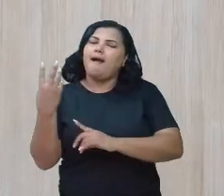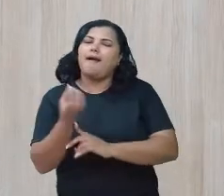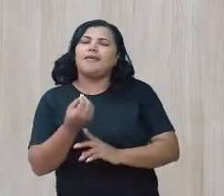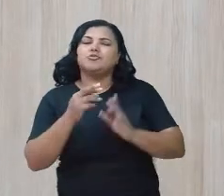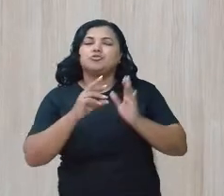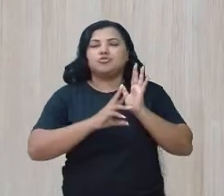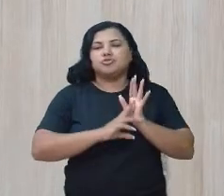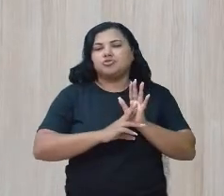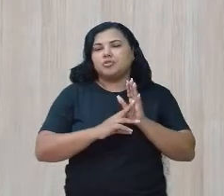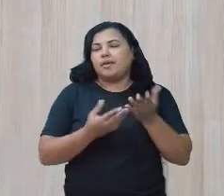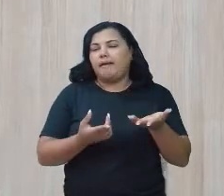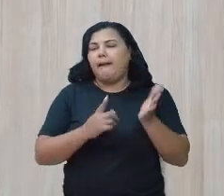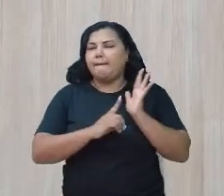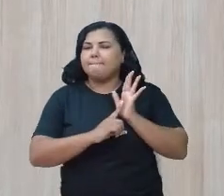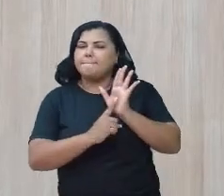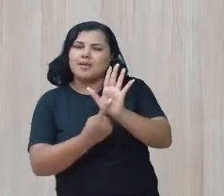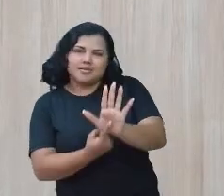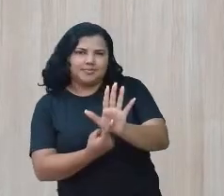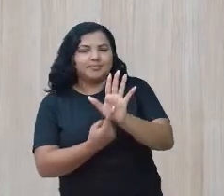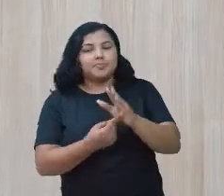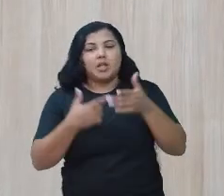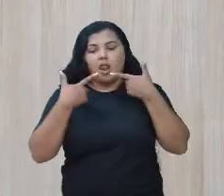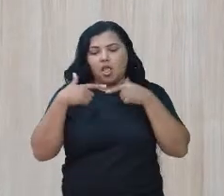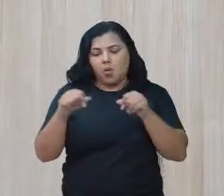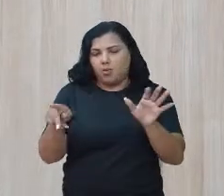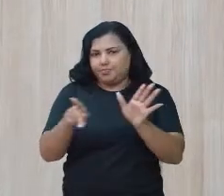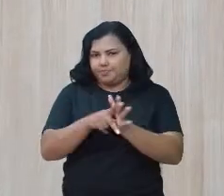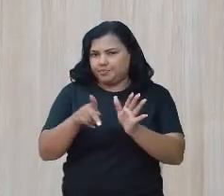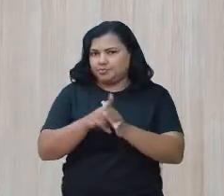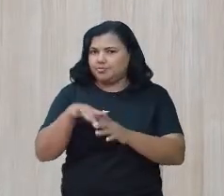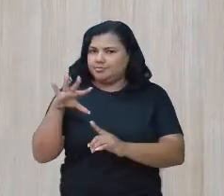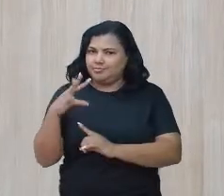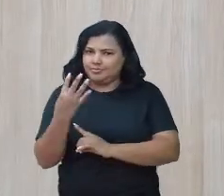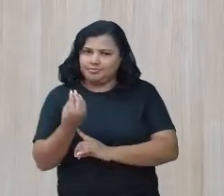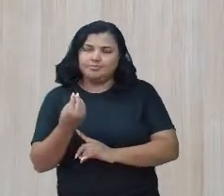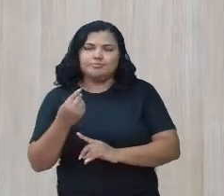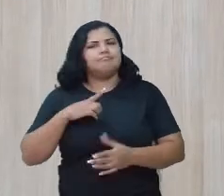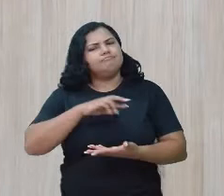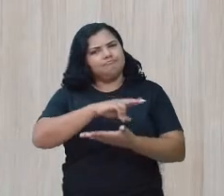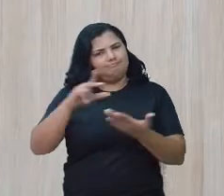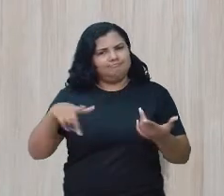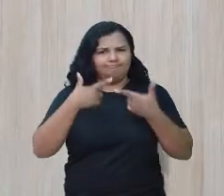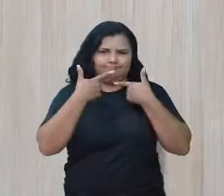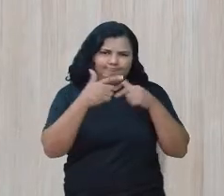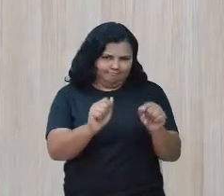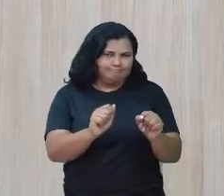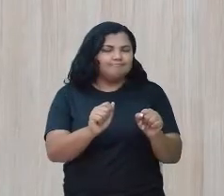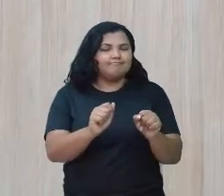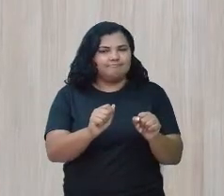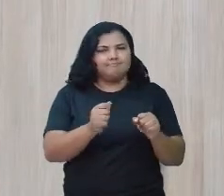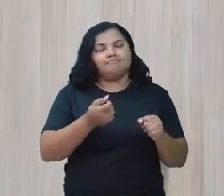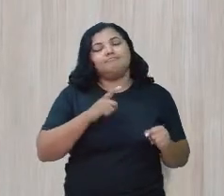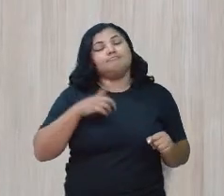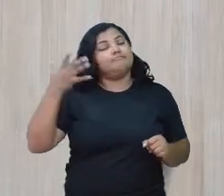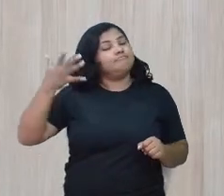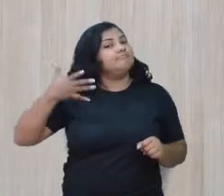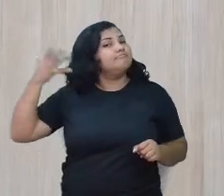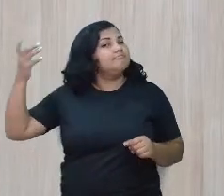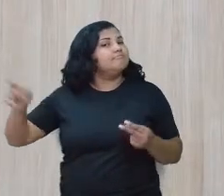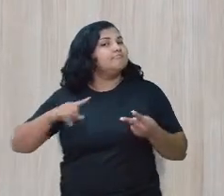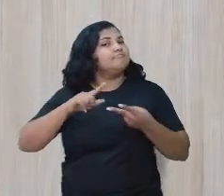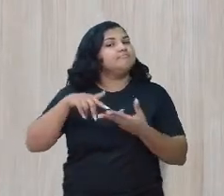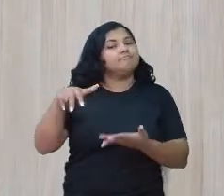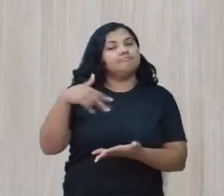É aquela linguagem artística, né? A arte tem várias linguagens, né? Tem a música, tem